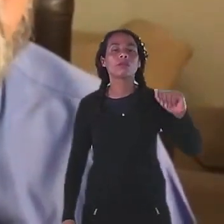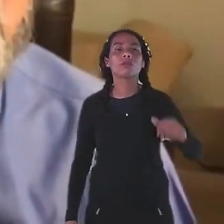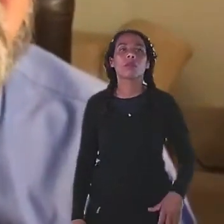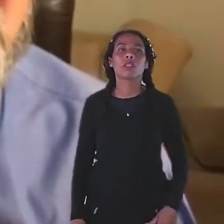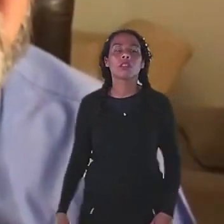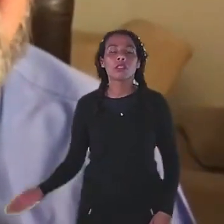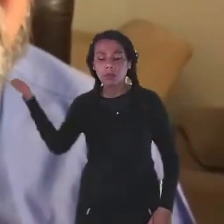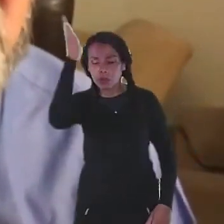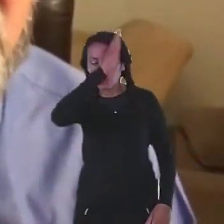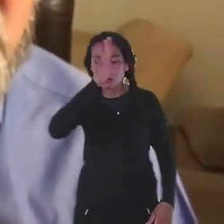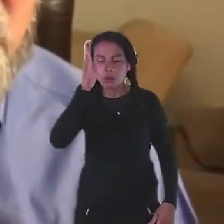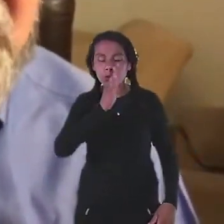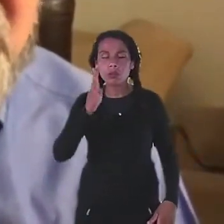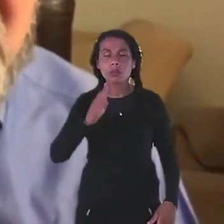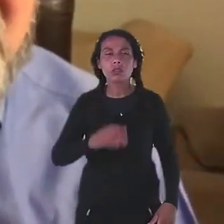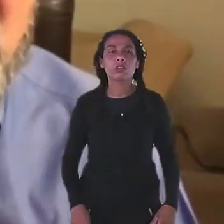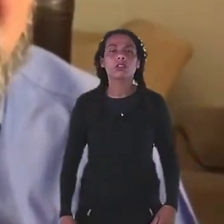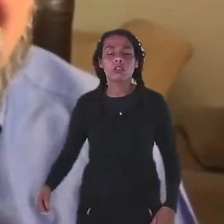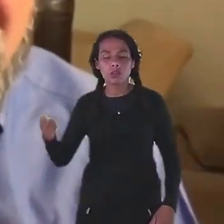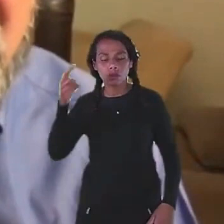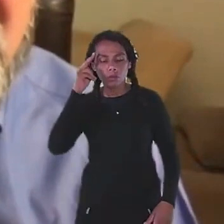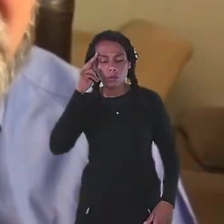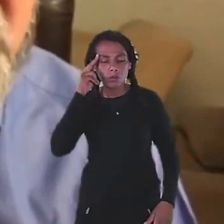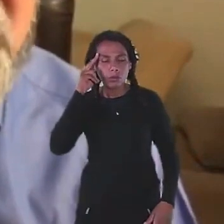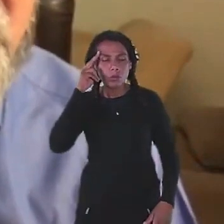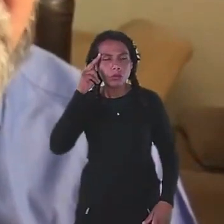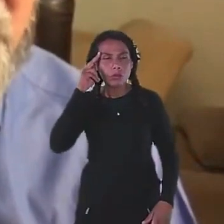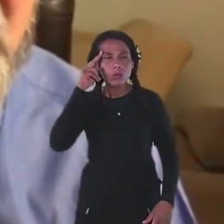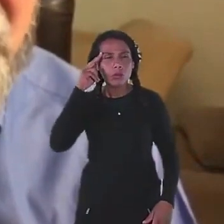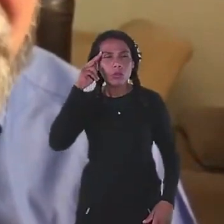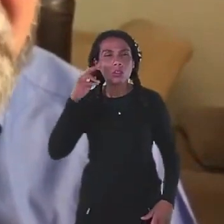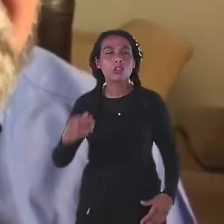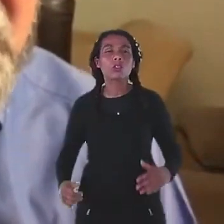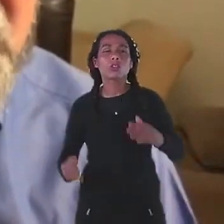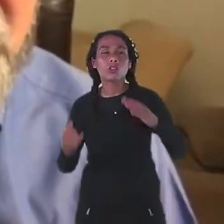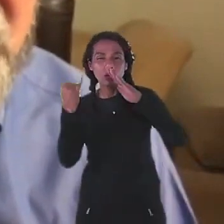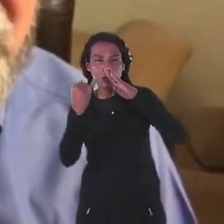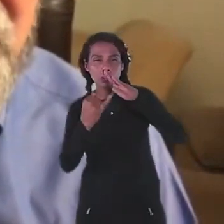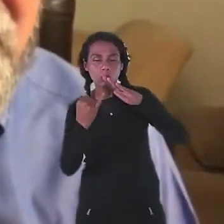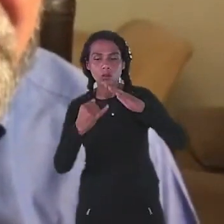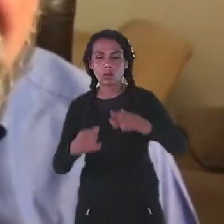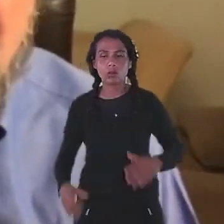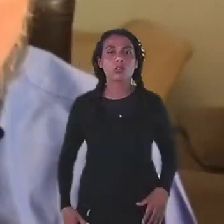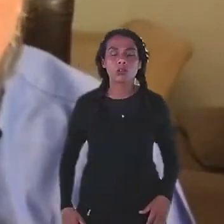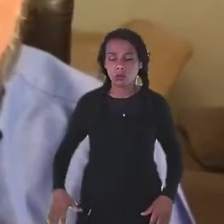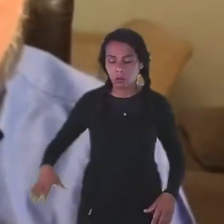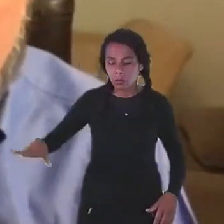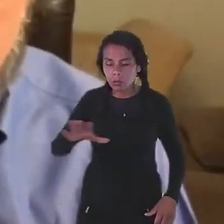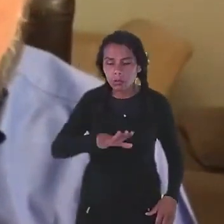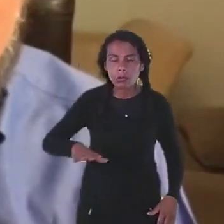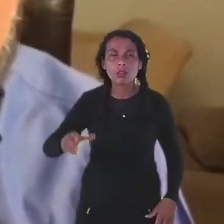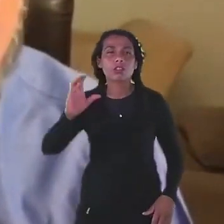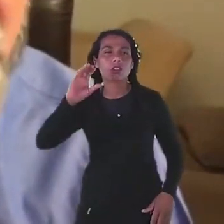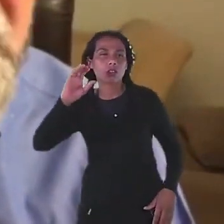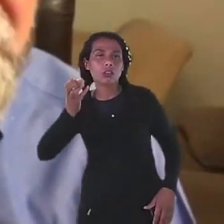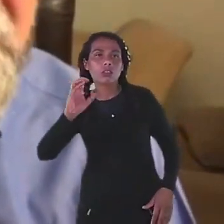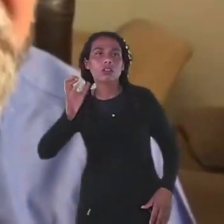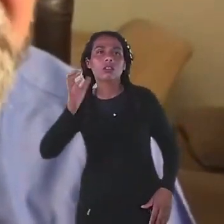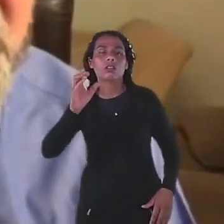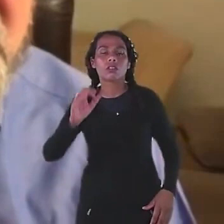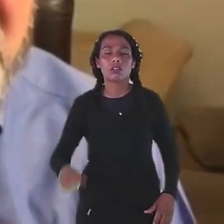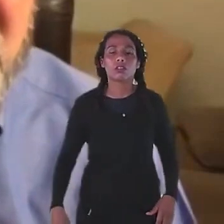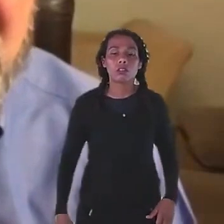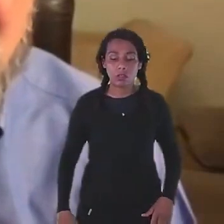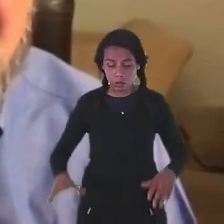diferente, uma visão onde a ciência é um agente de transformação social e um agente de transformação do ser